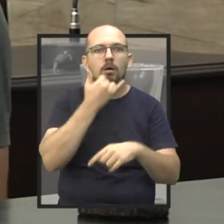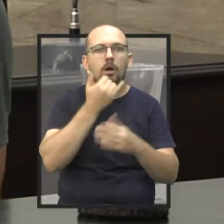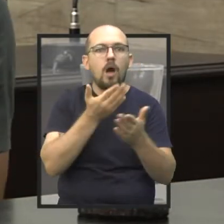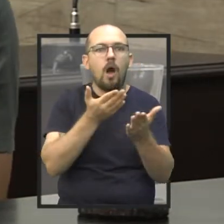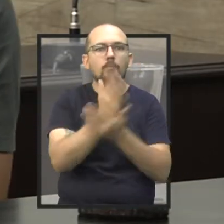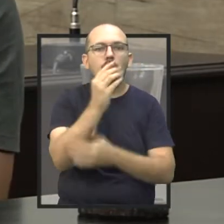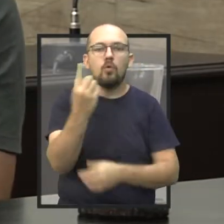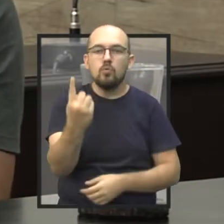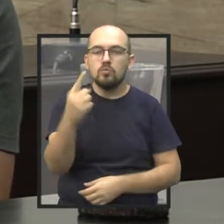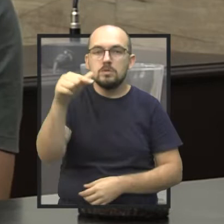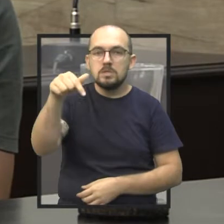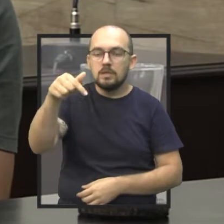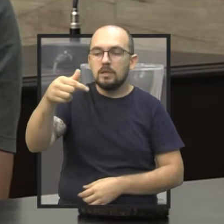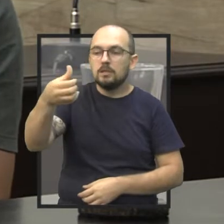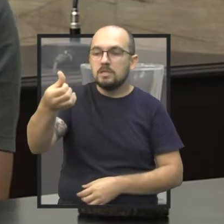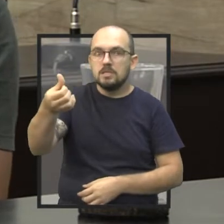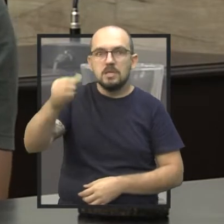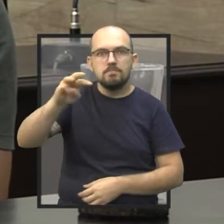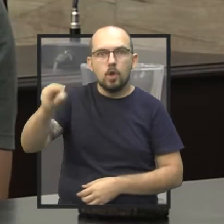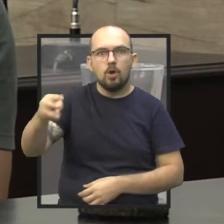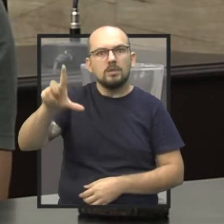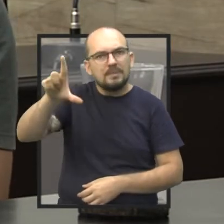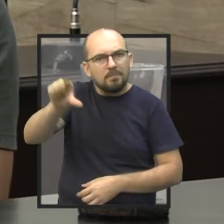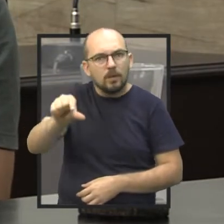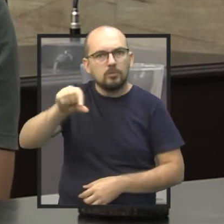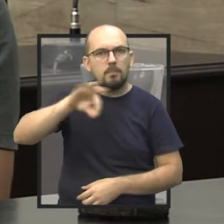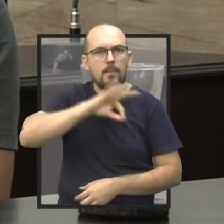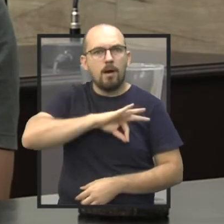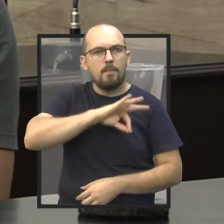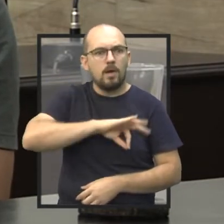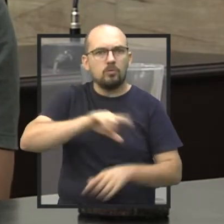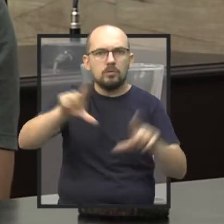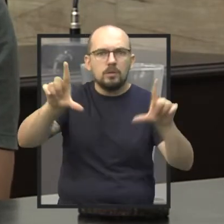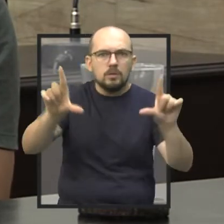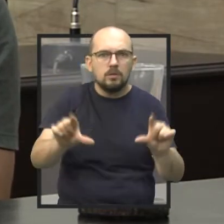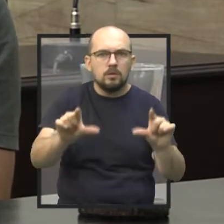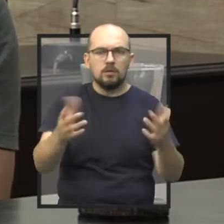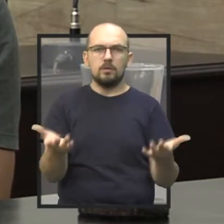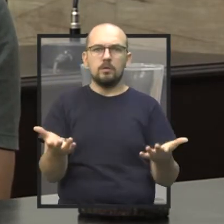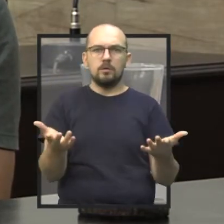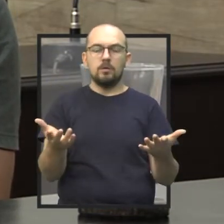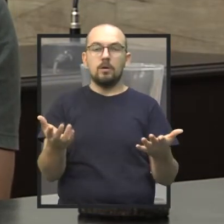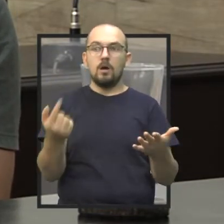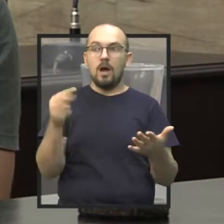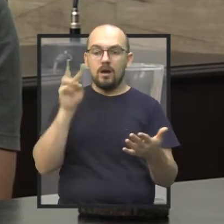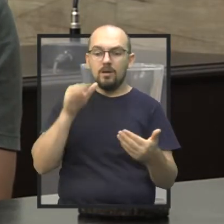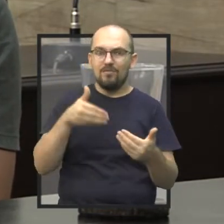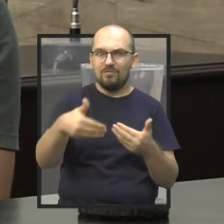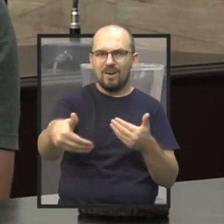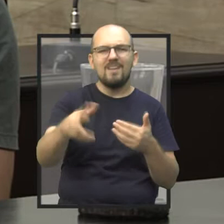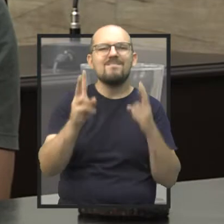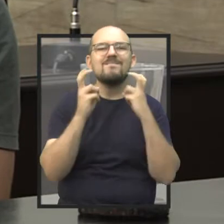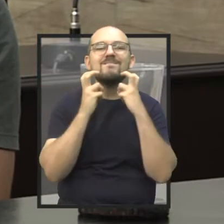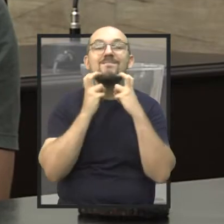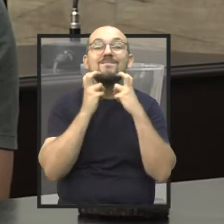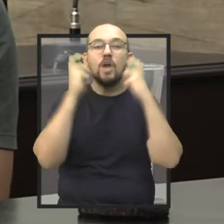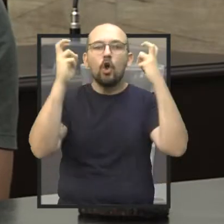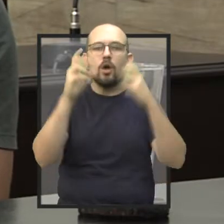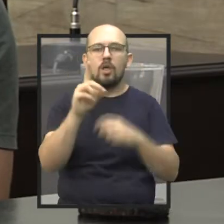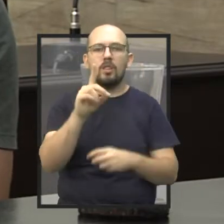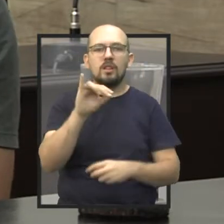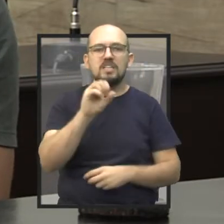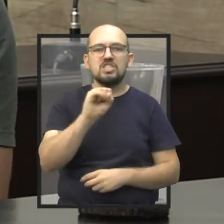Então, reduziu a folha de pagamento. Estamos às vésperas da aprovação do dissídio, um dissídio que aparentemente vai ser vergonhoso para o servidor